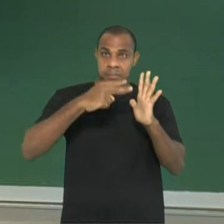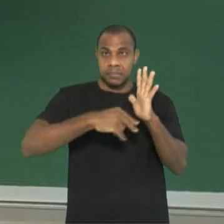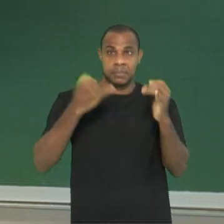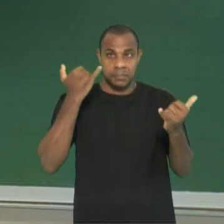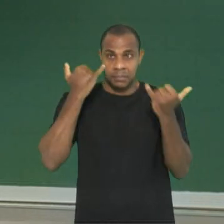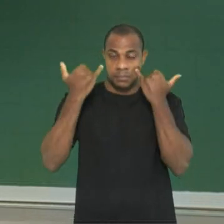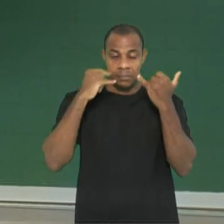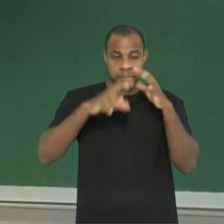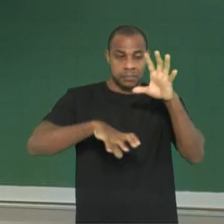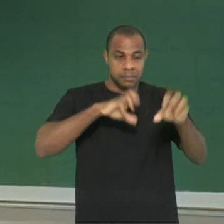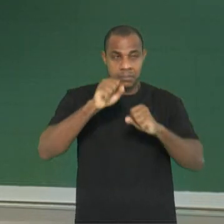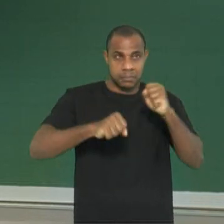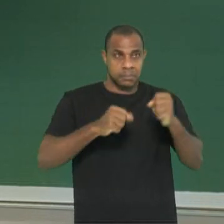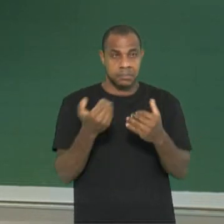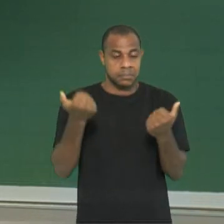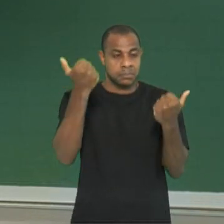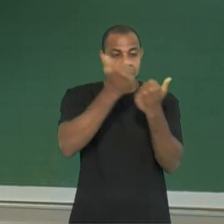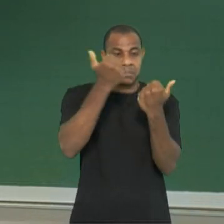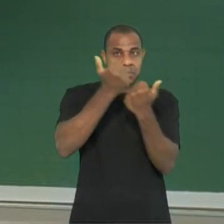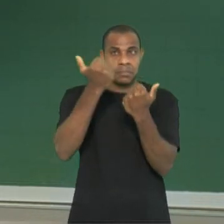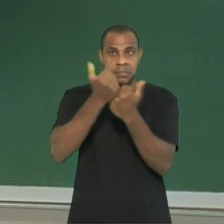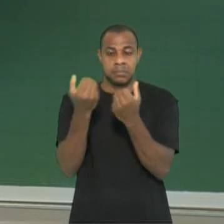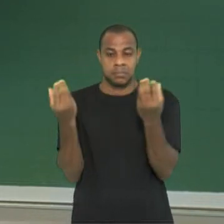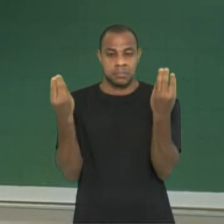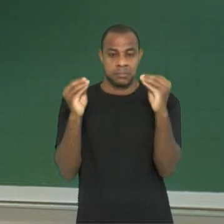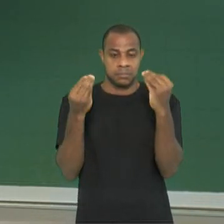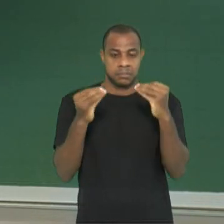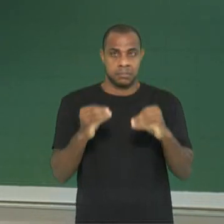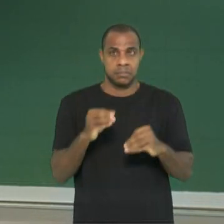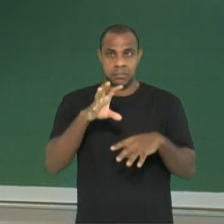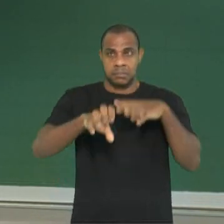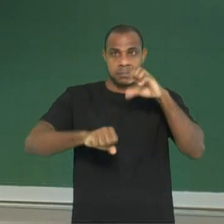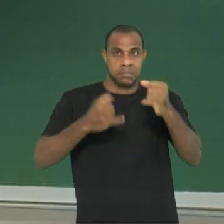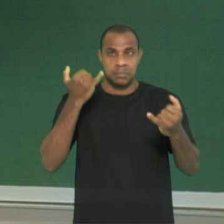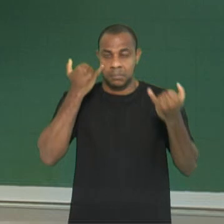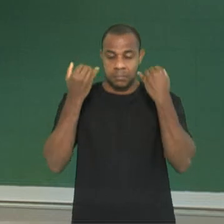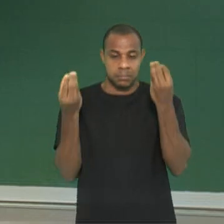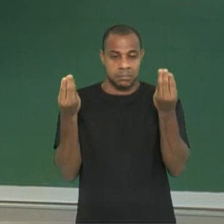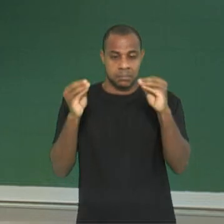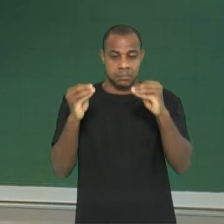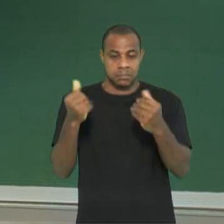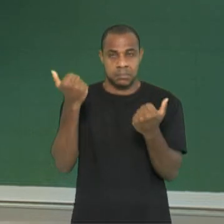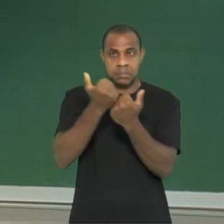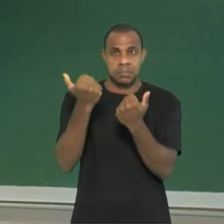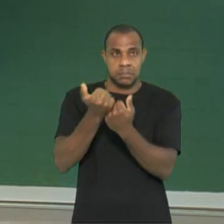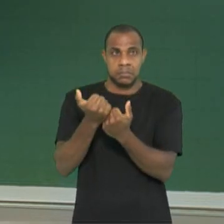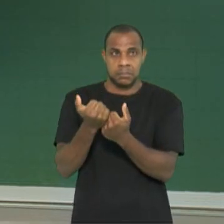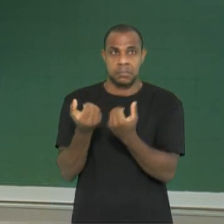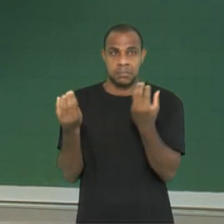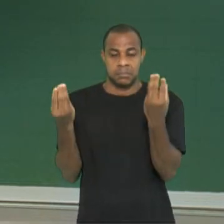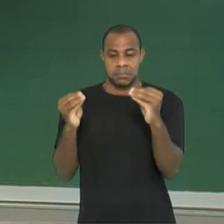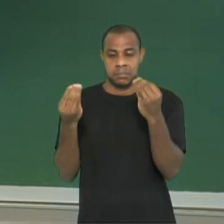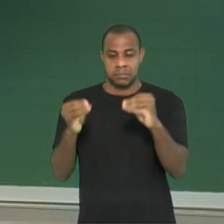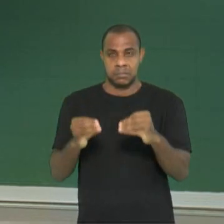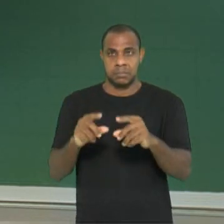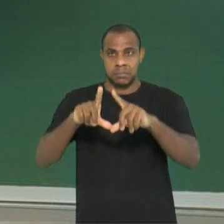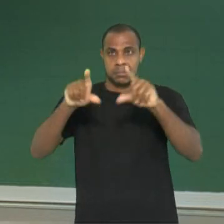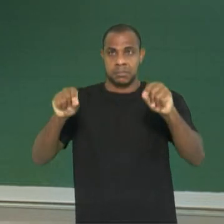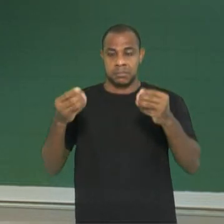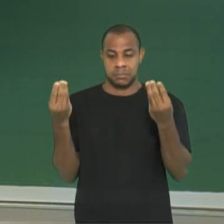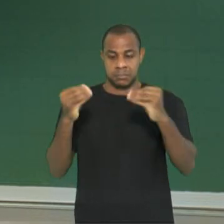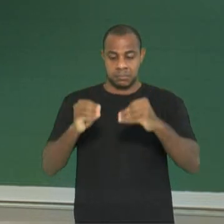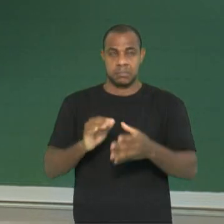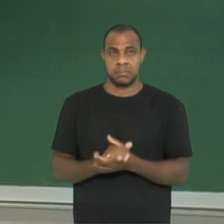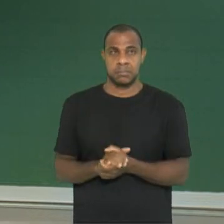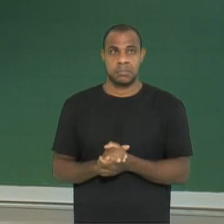se deparar com a situação problema, você vai extrair as informações e vai colocá-las nesta fórmula aqui,